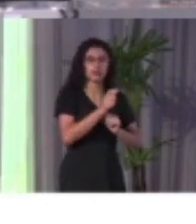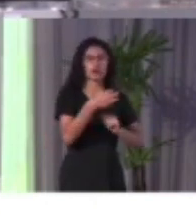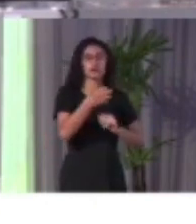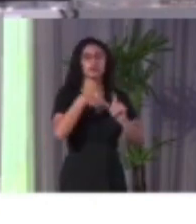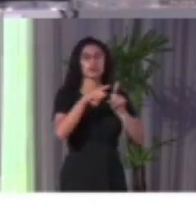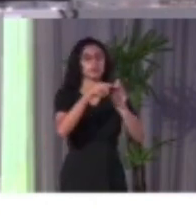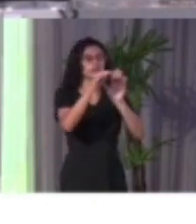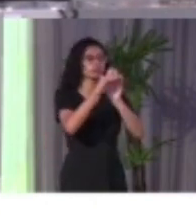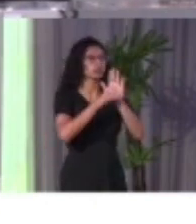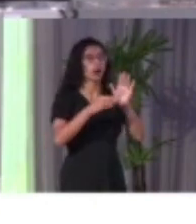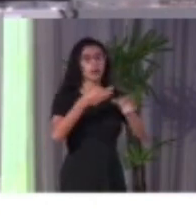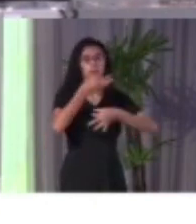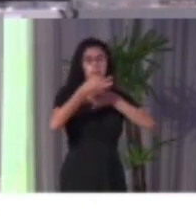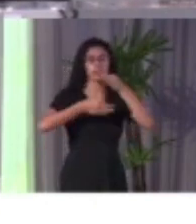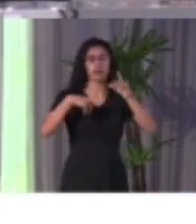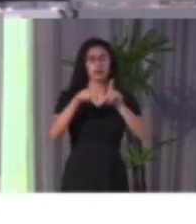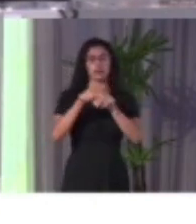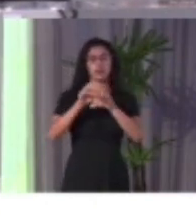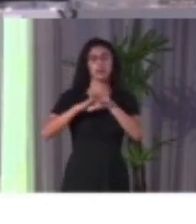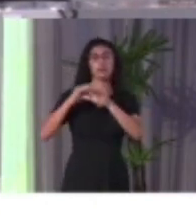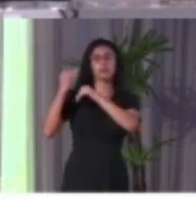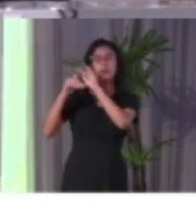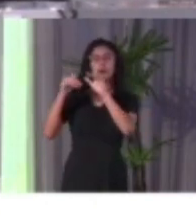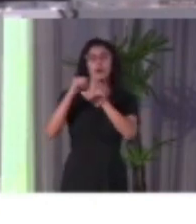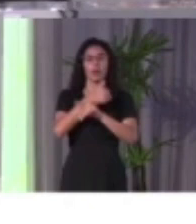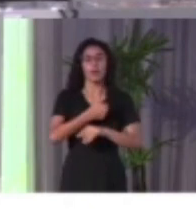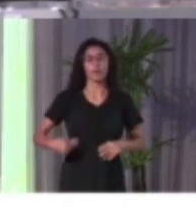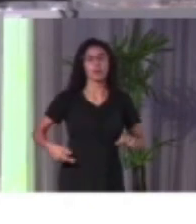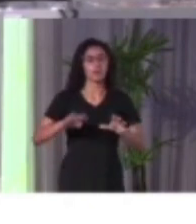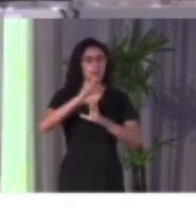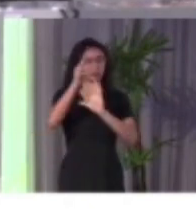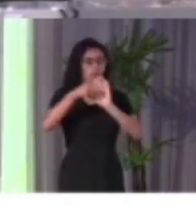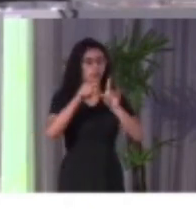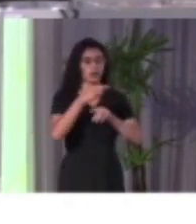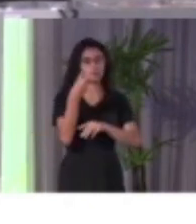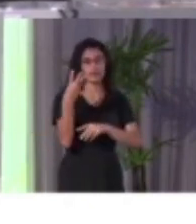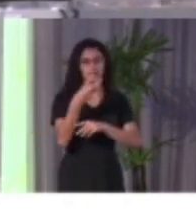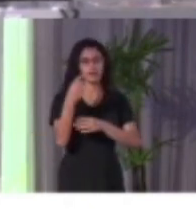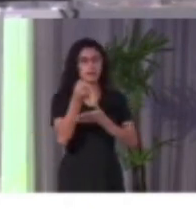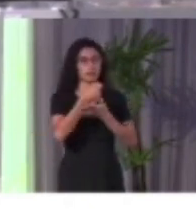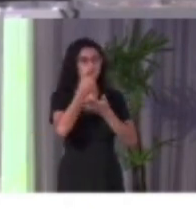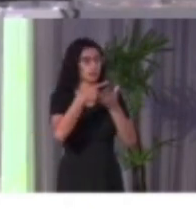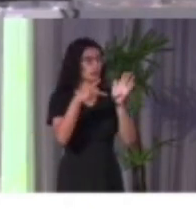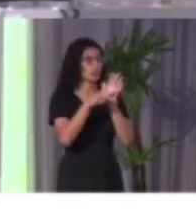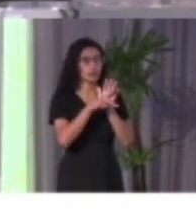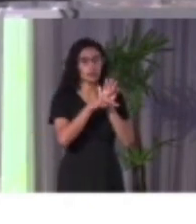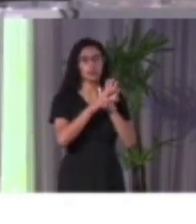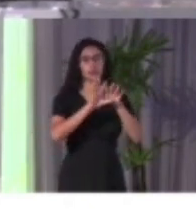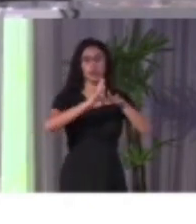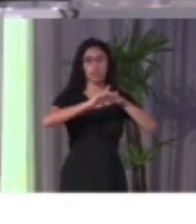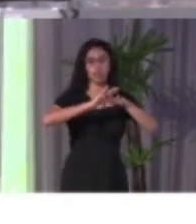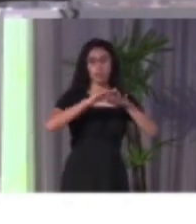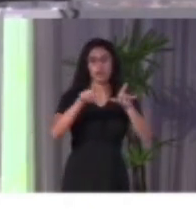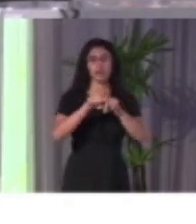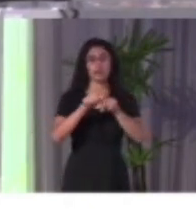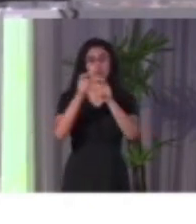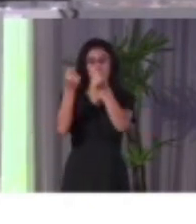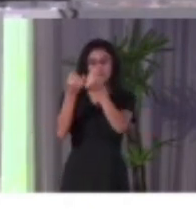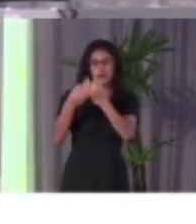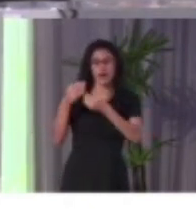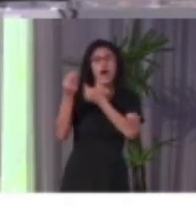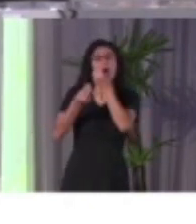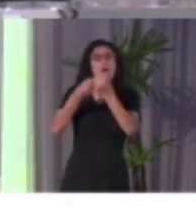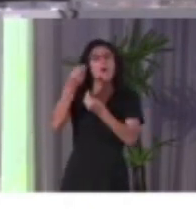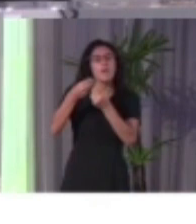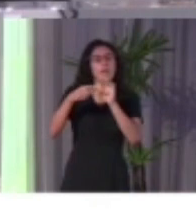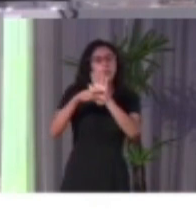formulário de experiência e opinião, em consultas públicas da Conitec, para incorporação de 3 medicamentos para fibrose cística, e também descrever como que